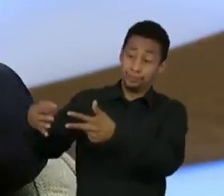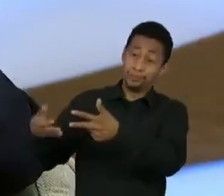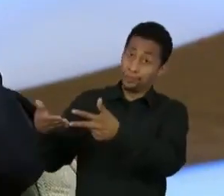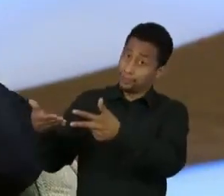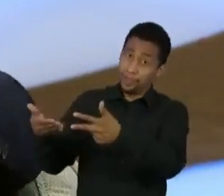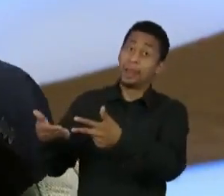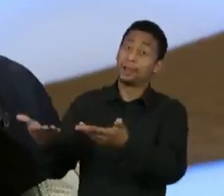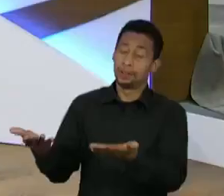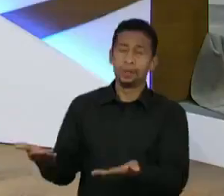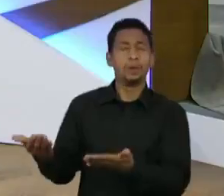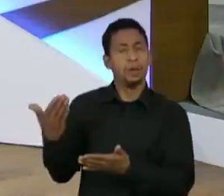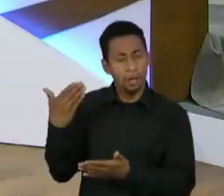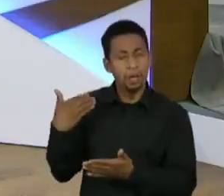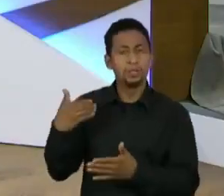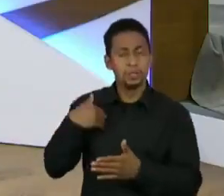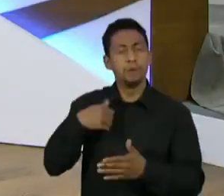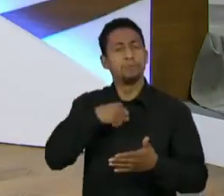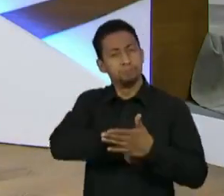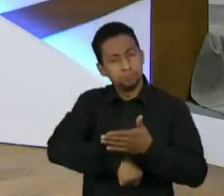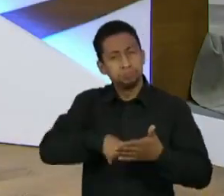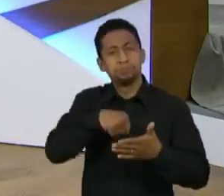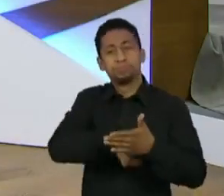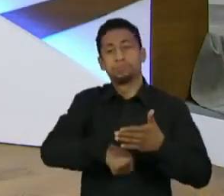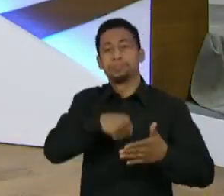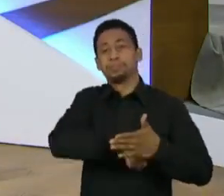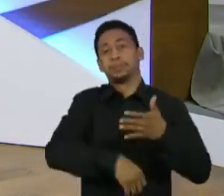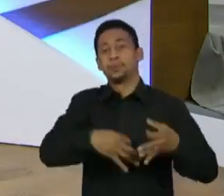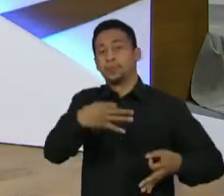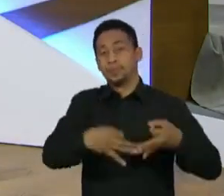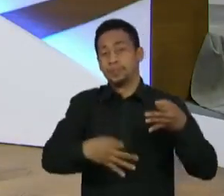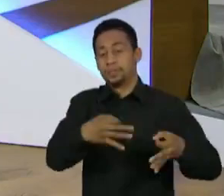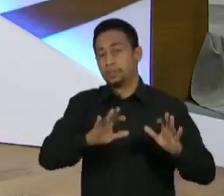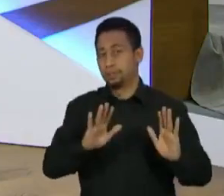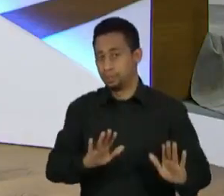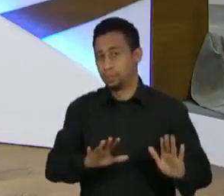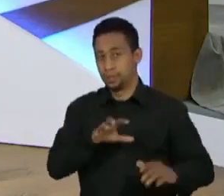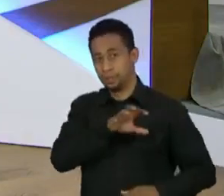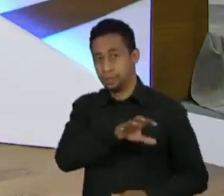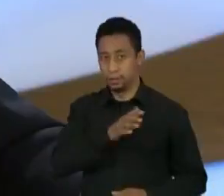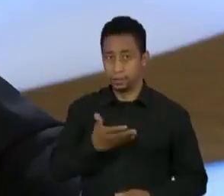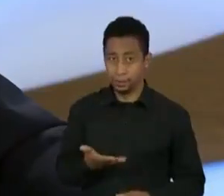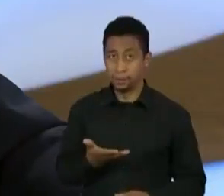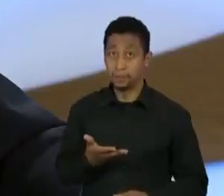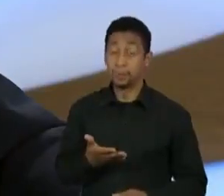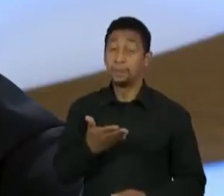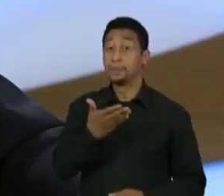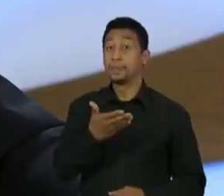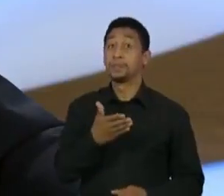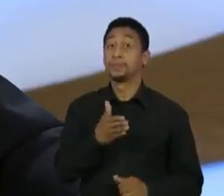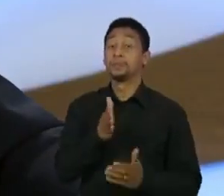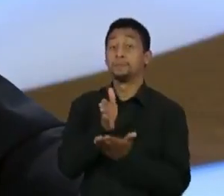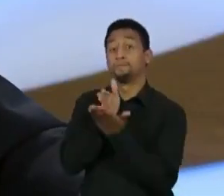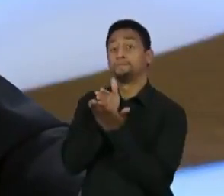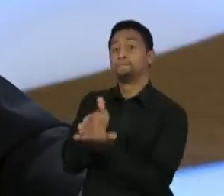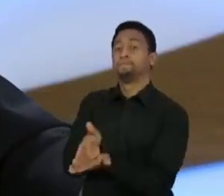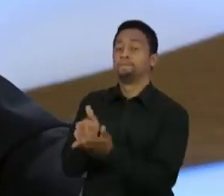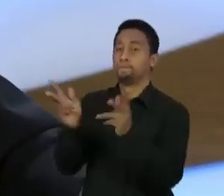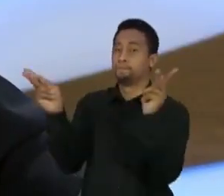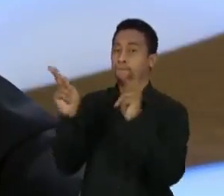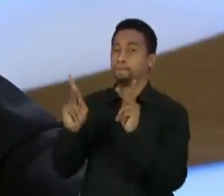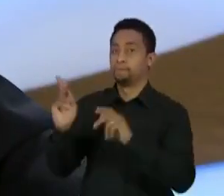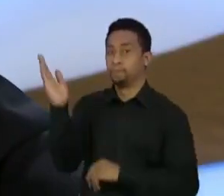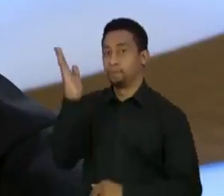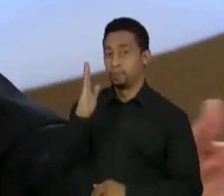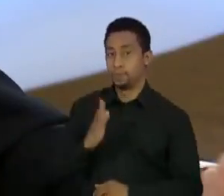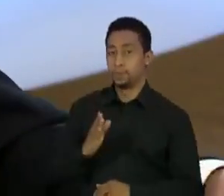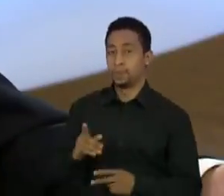protestava. Eu protestava juridicamente, única e exclusivamente juridicamente. Portanto, eu segui na linha da pacificação do país. Primeiro